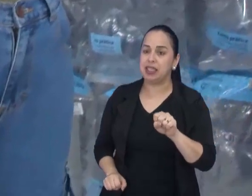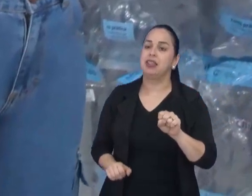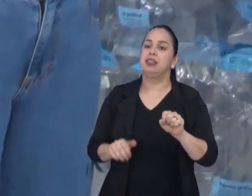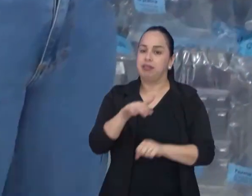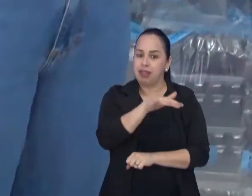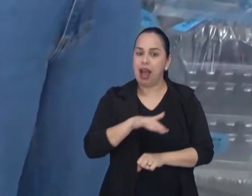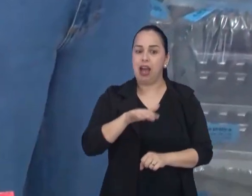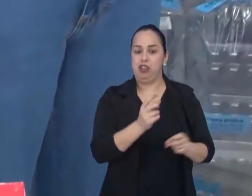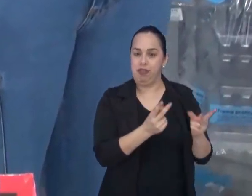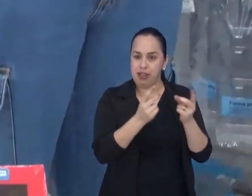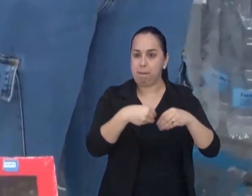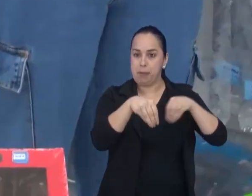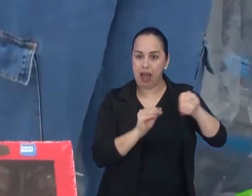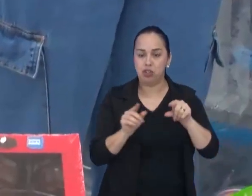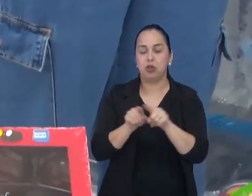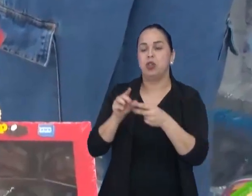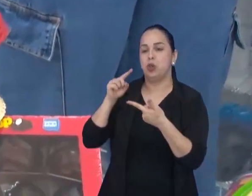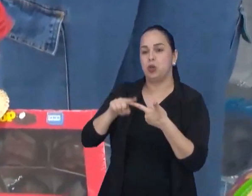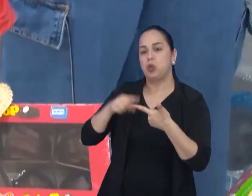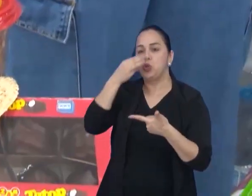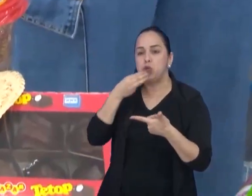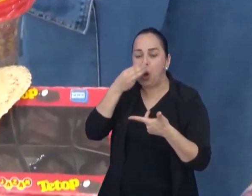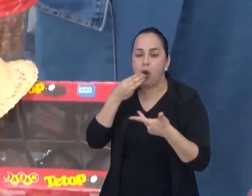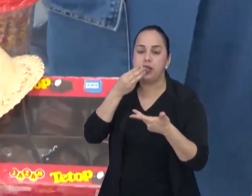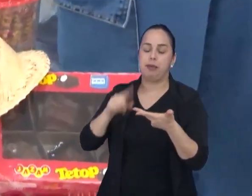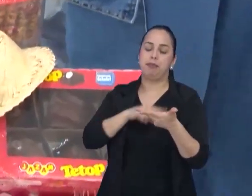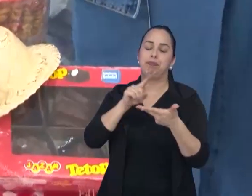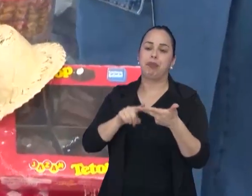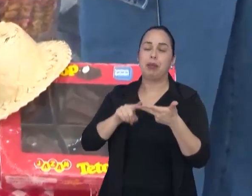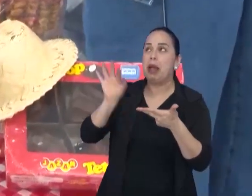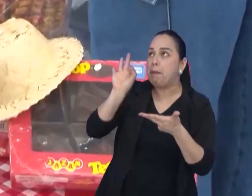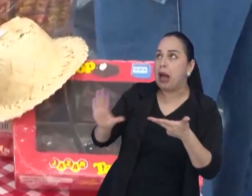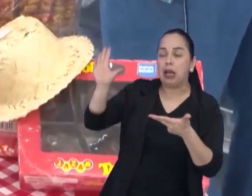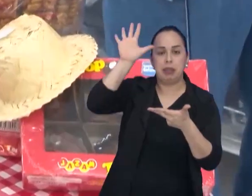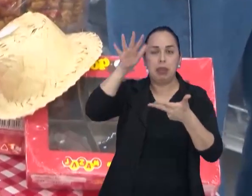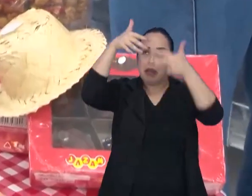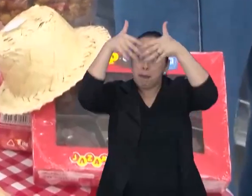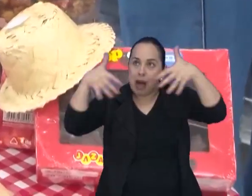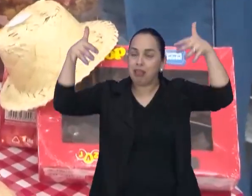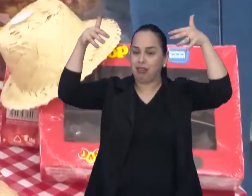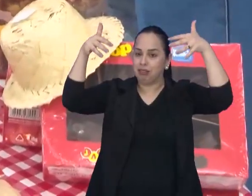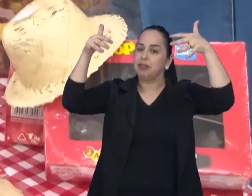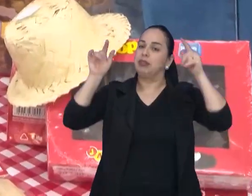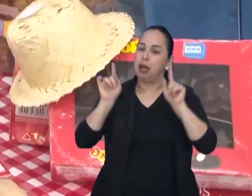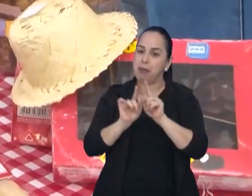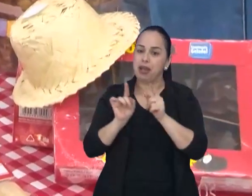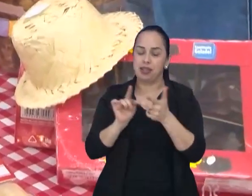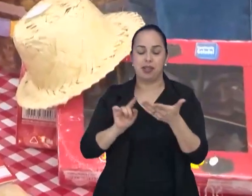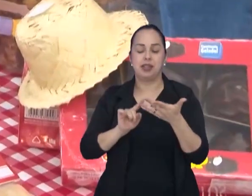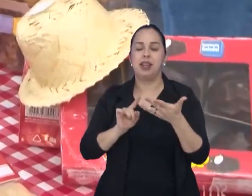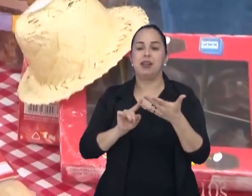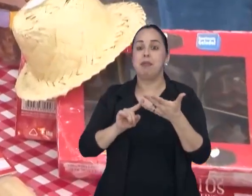dos descartáveis, os doces típicos, também a parte de decoração, as bandeirinhas. Temos também agora decorações